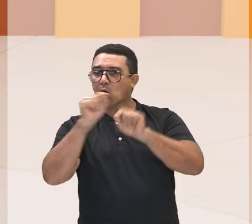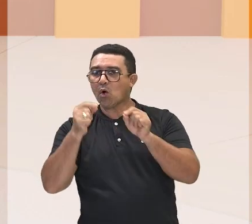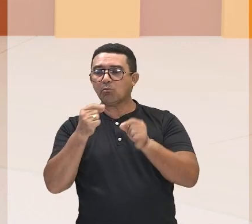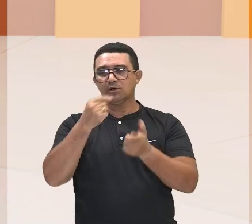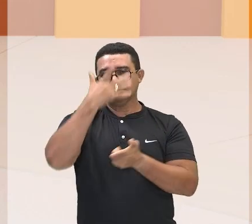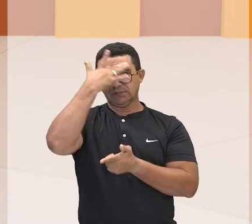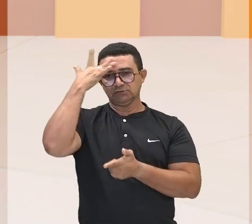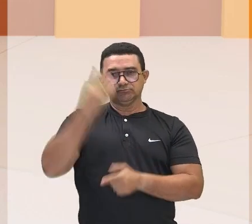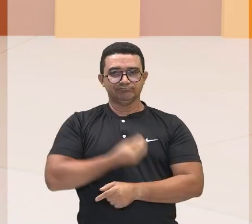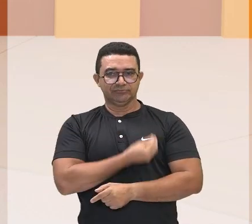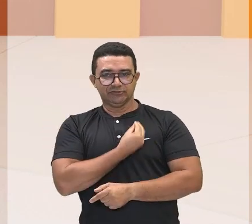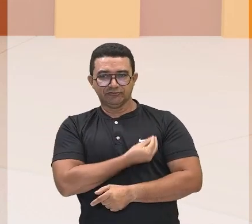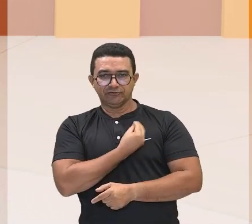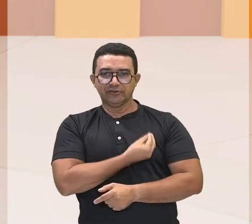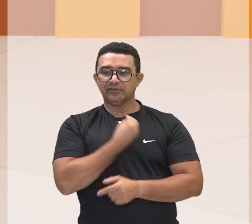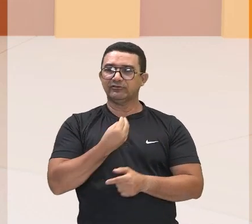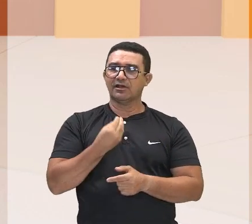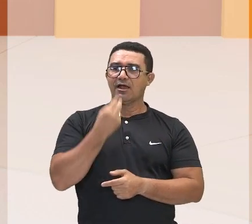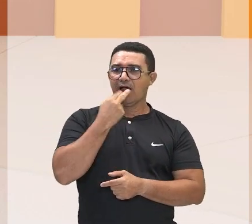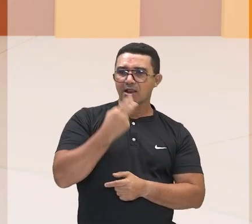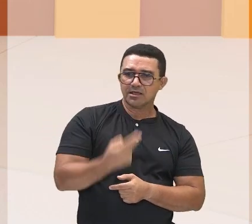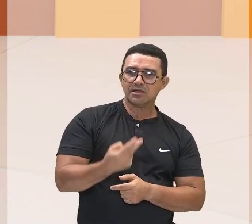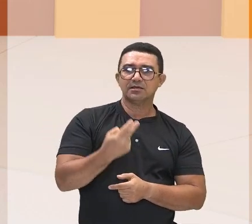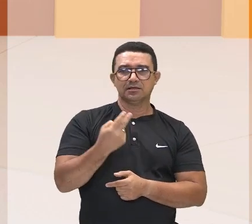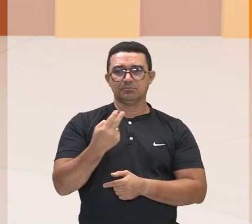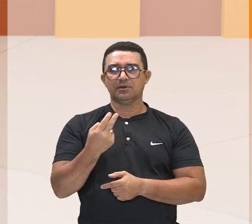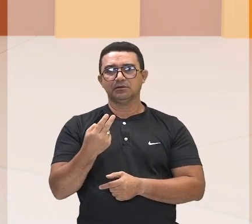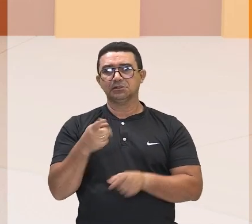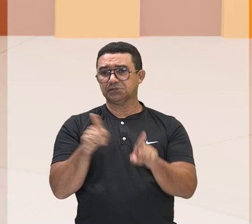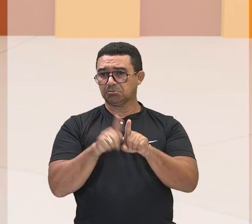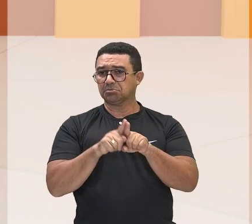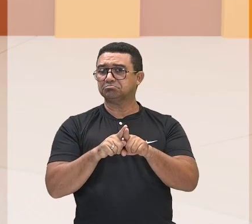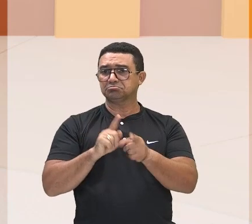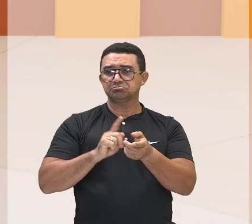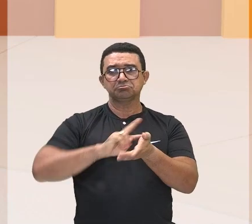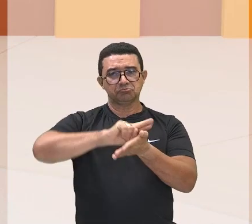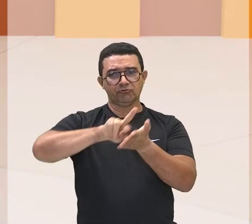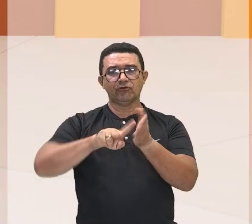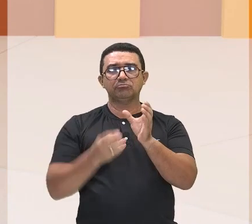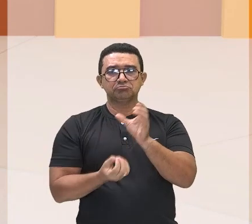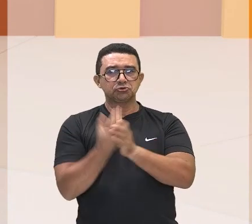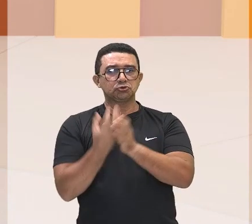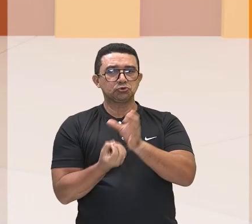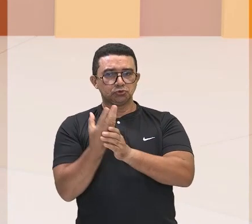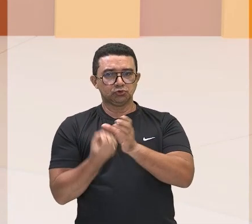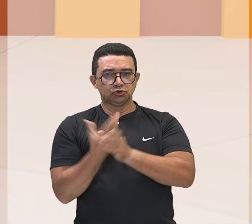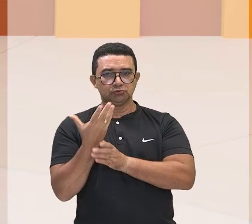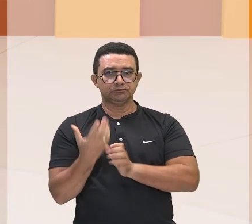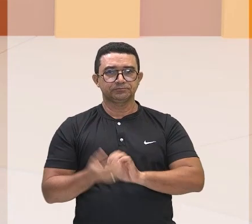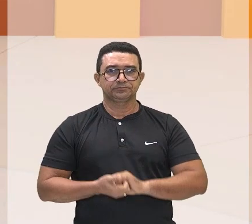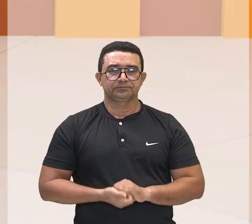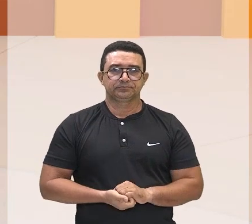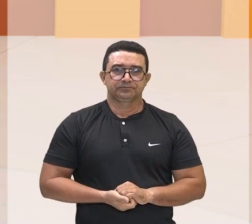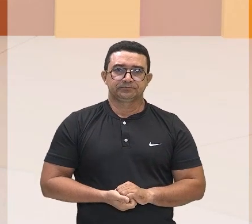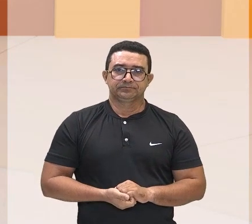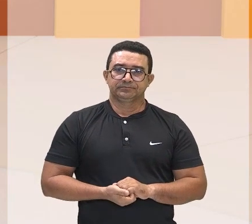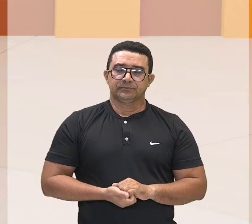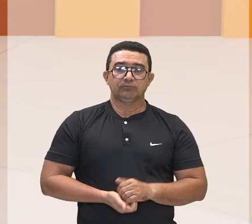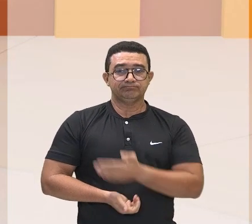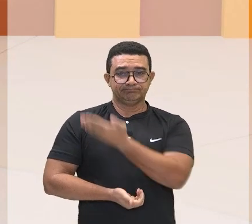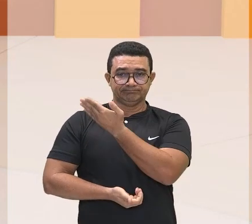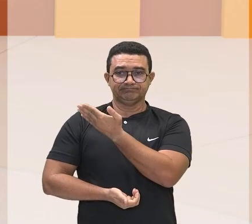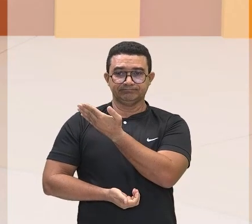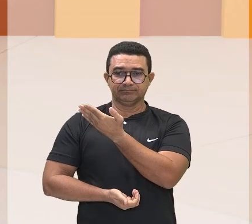vida, a linguística, os idiomas que acabaram surgindo aí no decorrer dos anos, ok? Então, aqui vocês